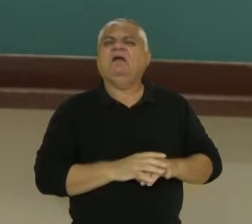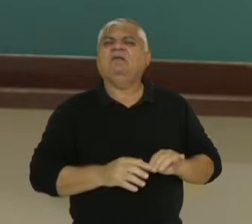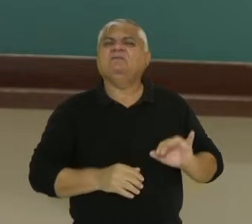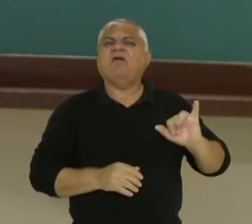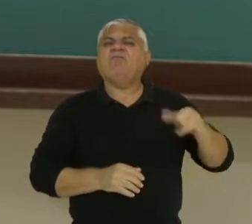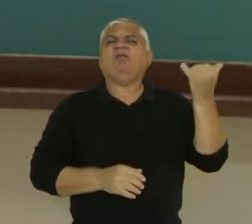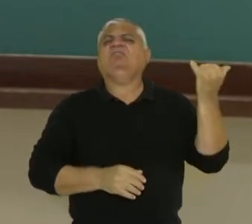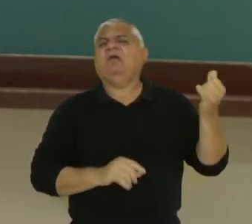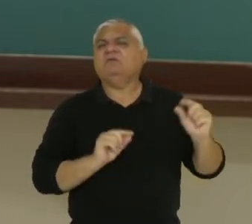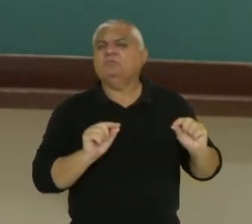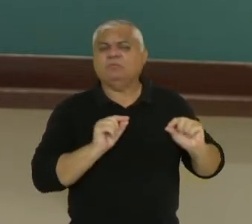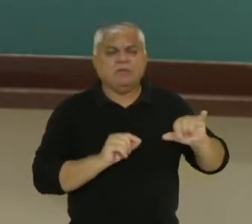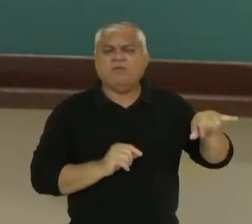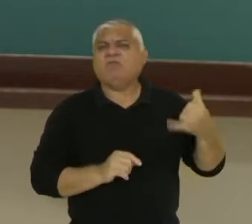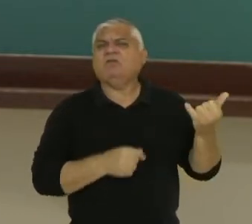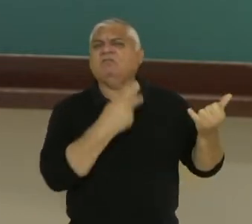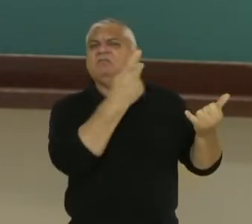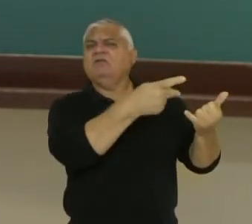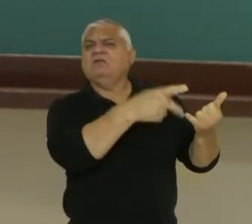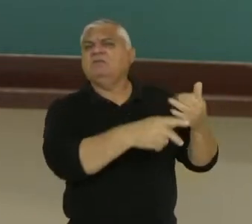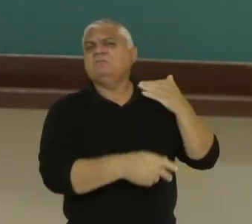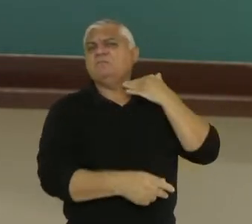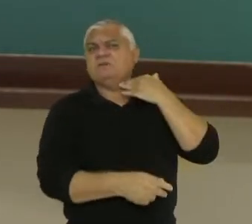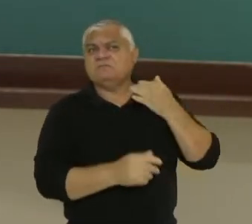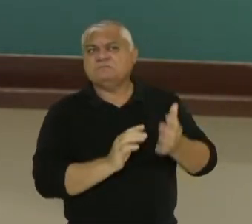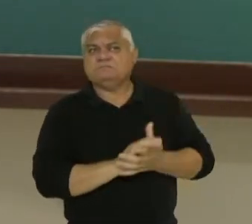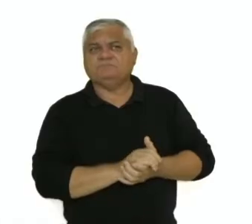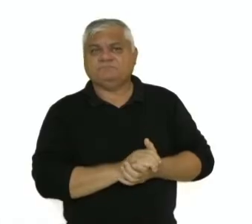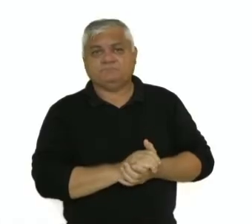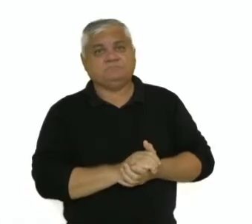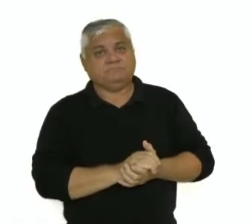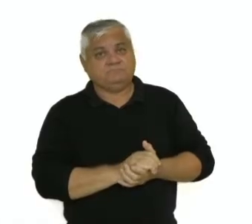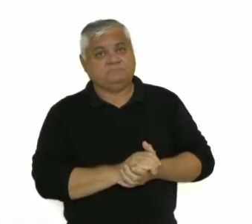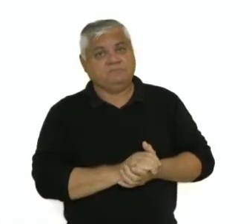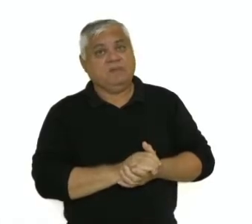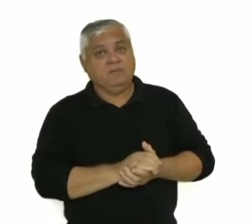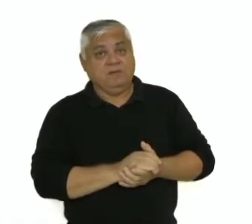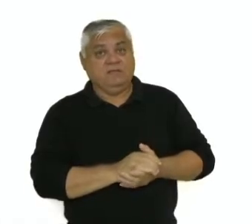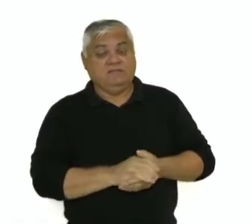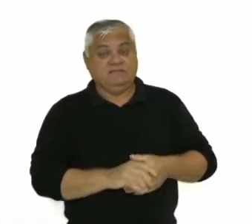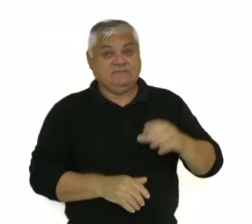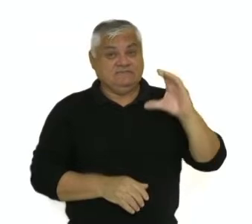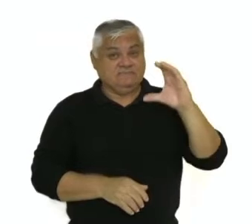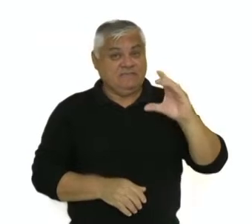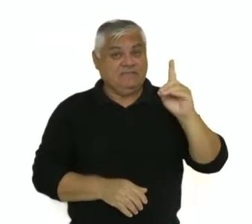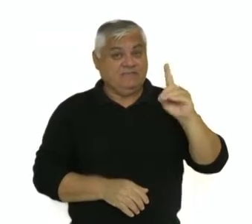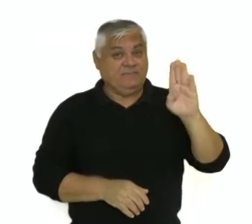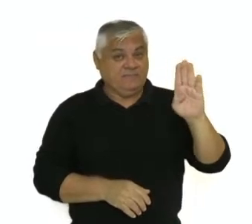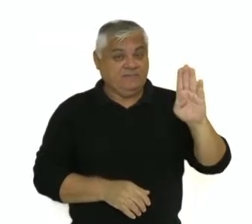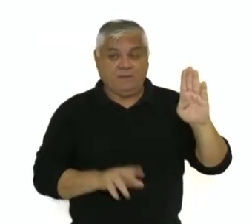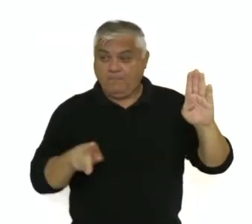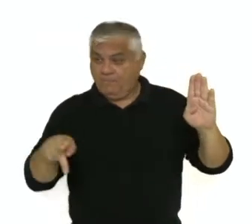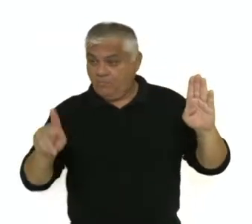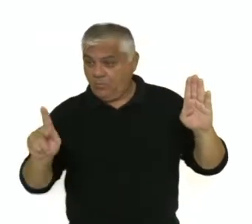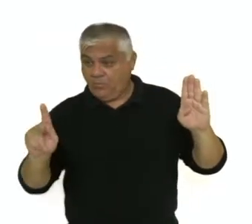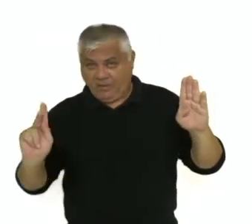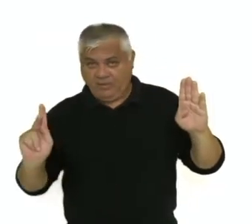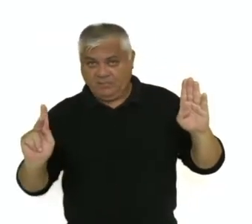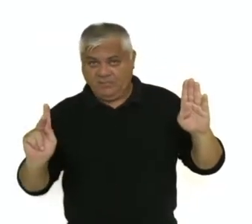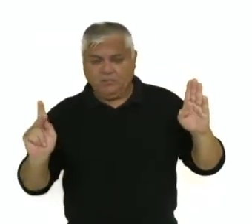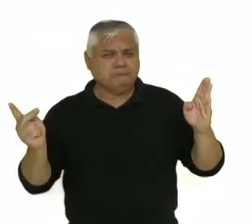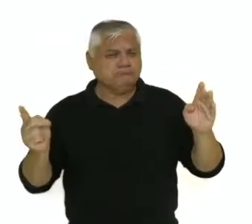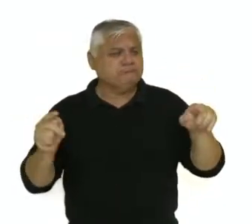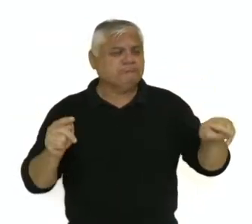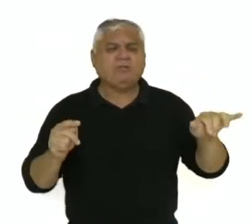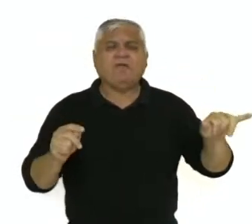que o banco, e normalmente vai acontecer, no caso do CDB em relação à poupança? Bem, a poupança